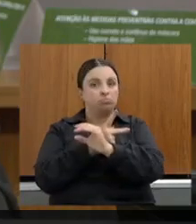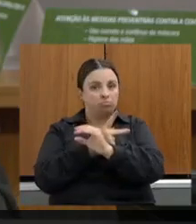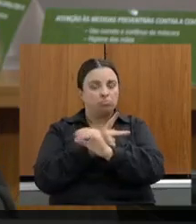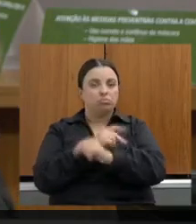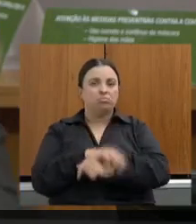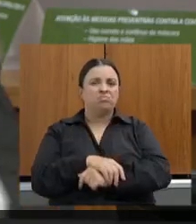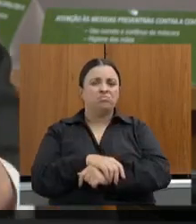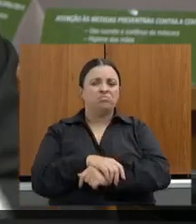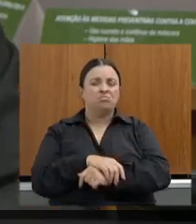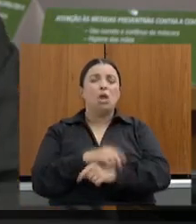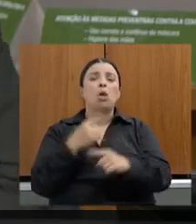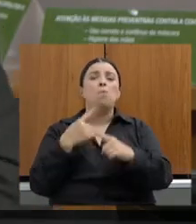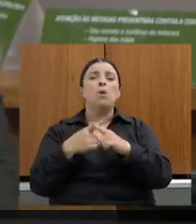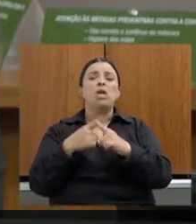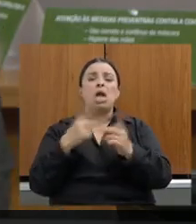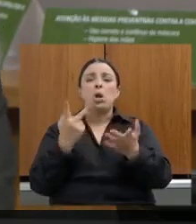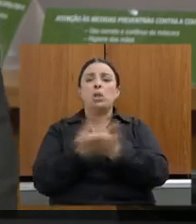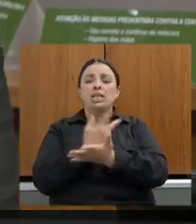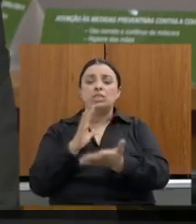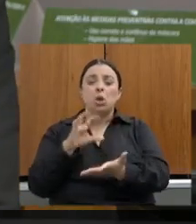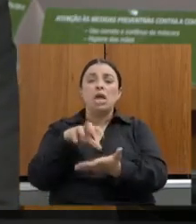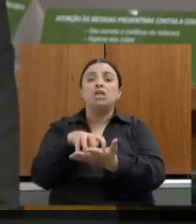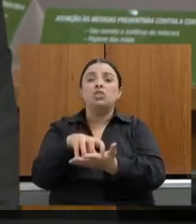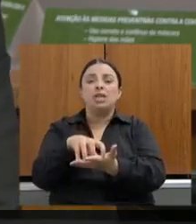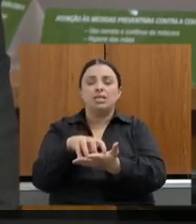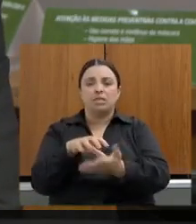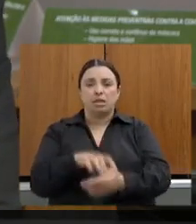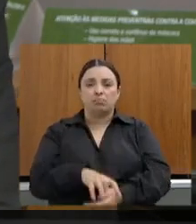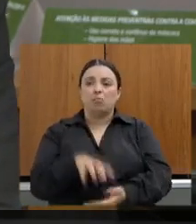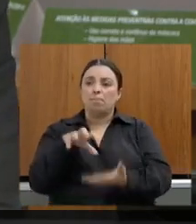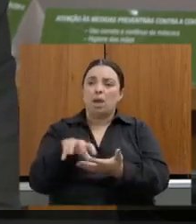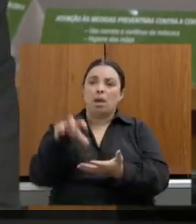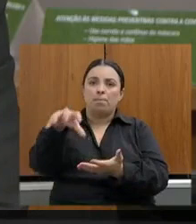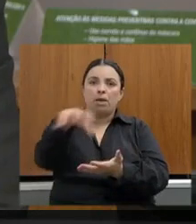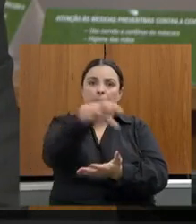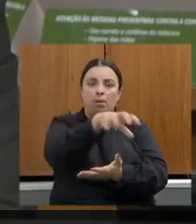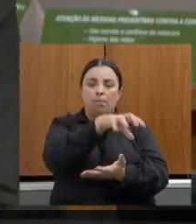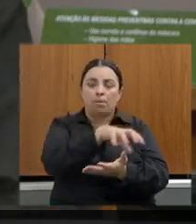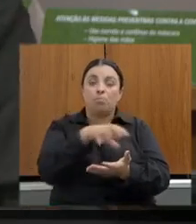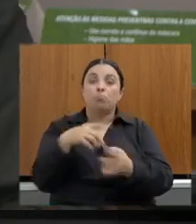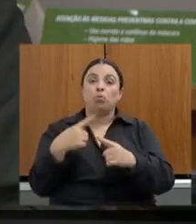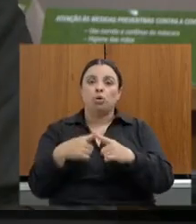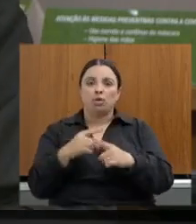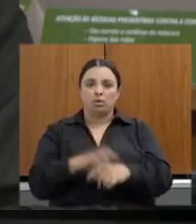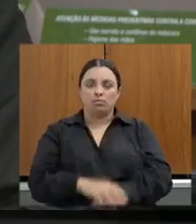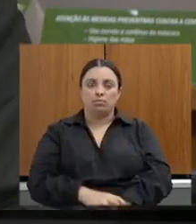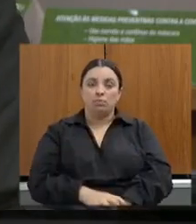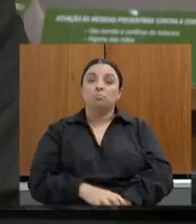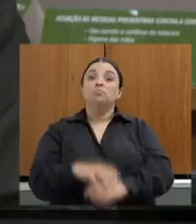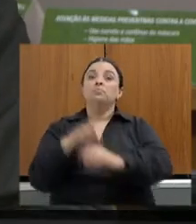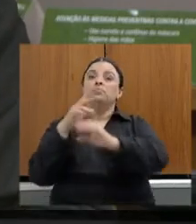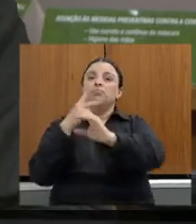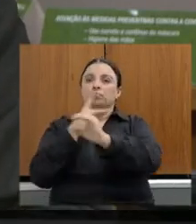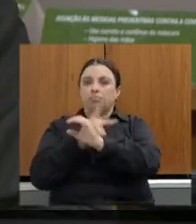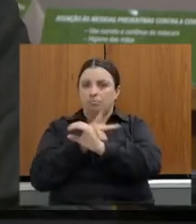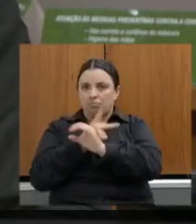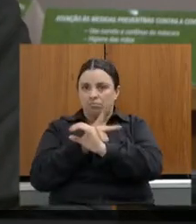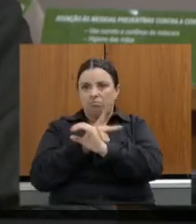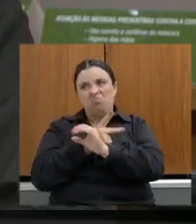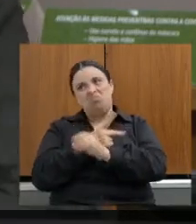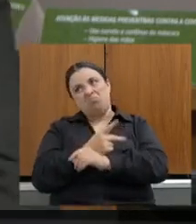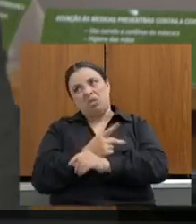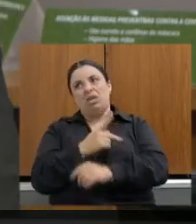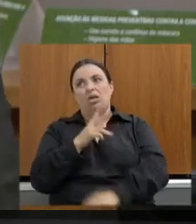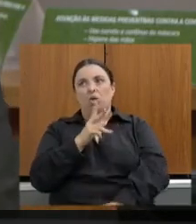por que que ele foi religião alisado ele foi regionalizado porque os policiais civis como todos os